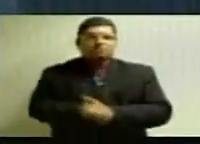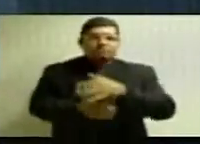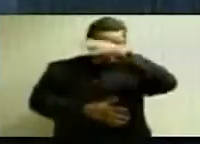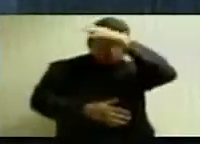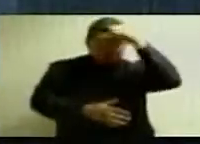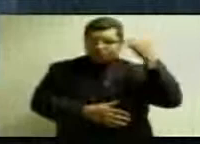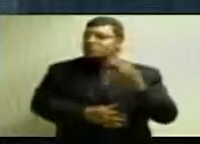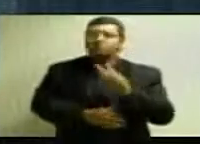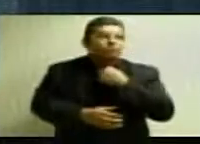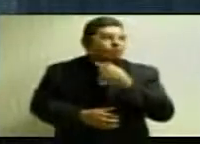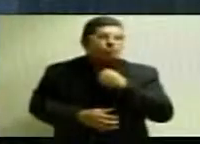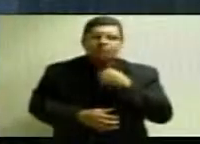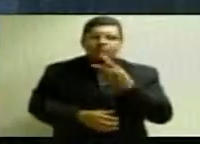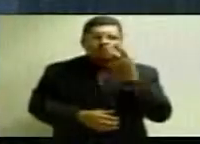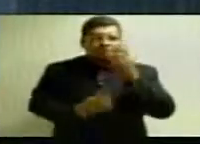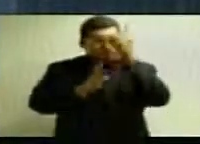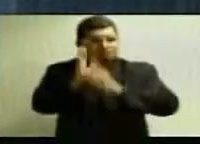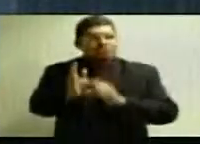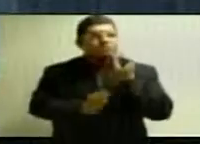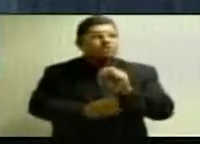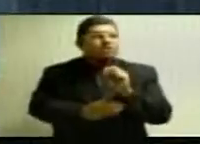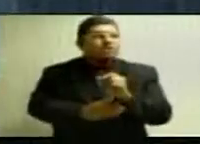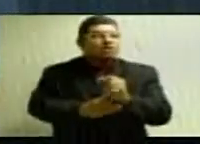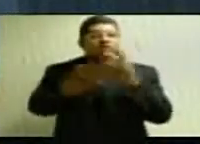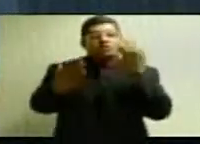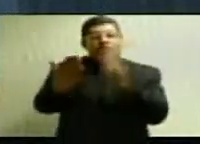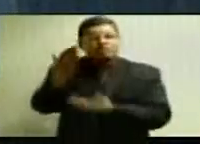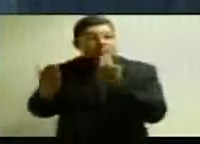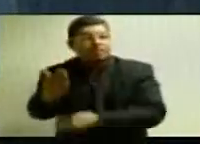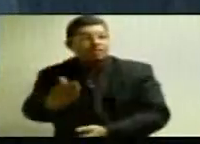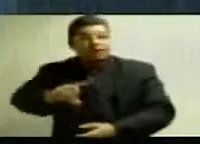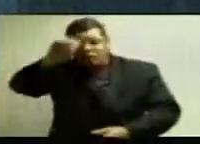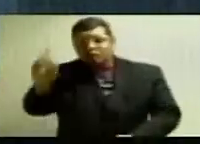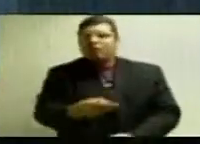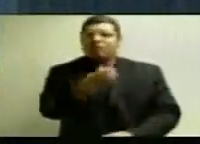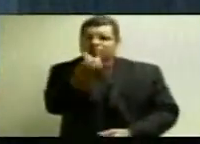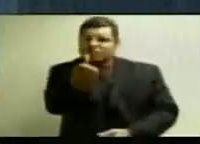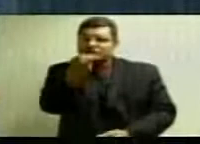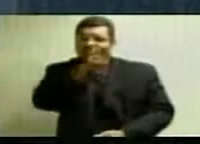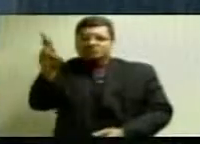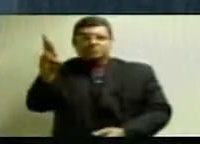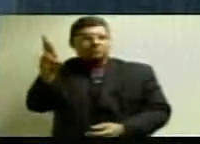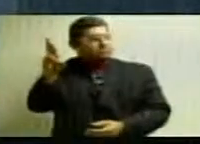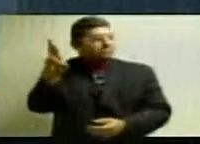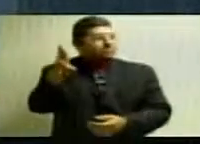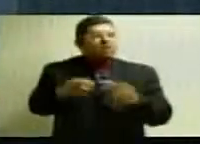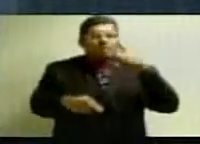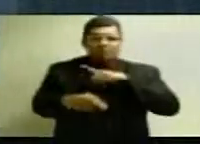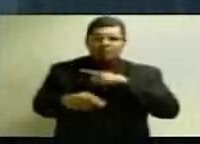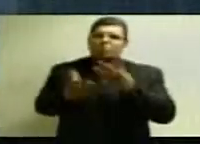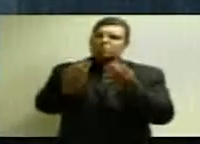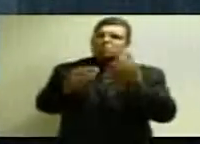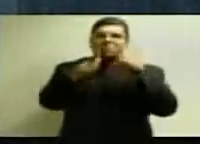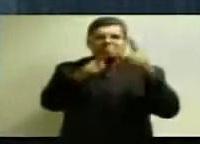Manaus não pode se dar ao direito de perder 1,6 bilhão de reais, tendo